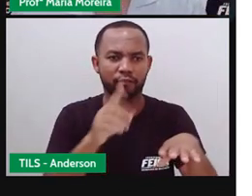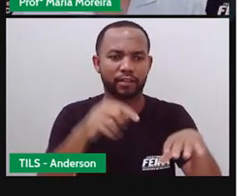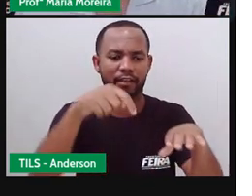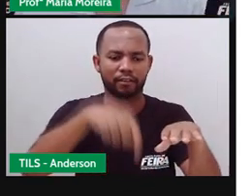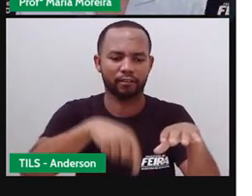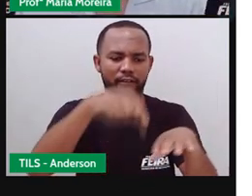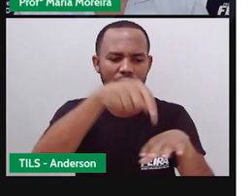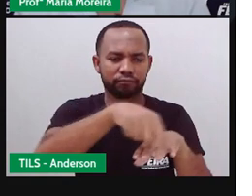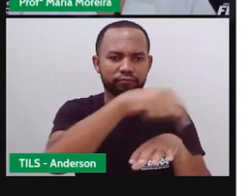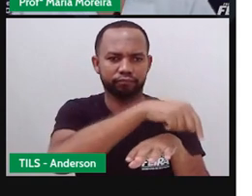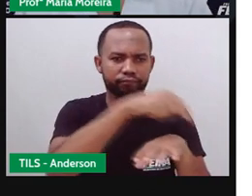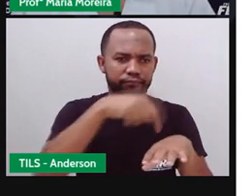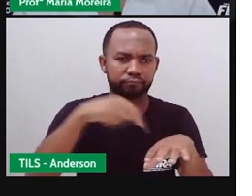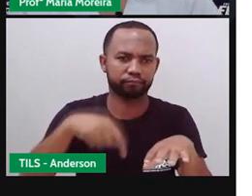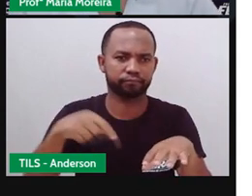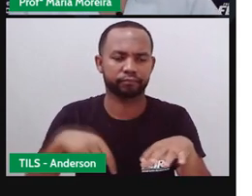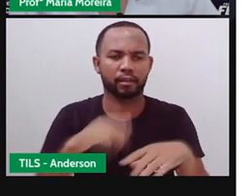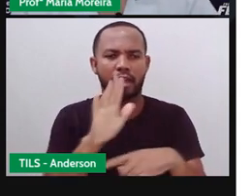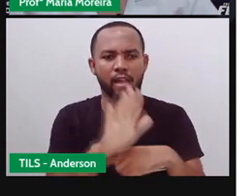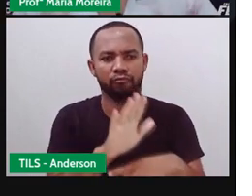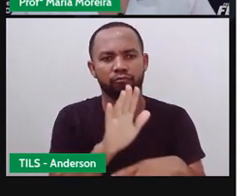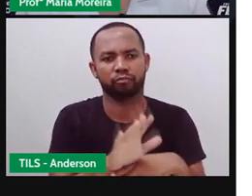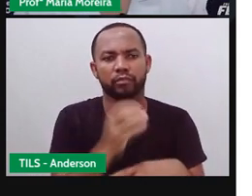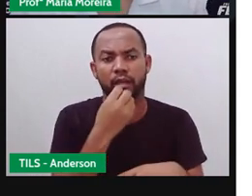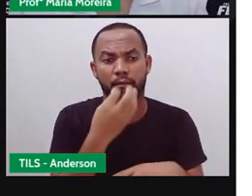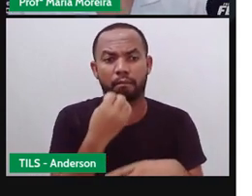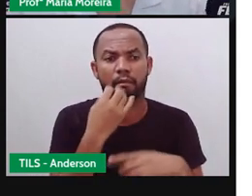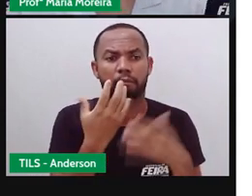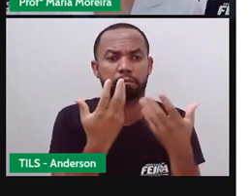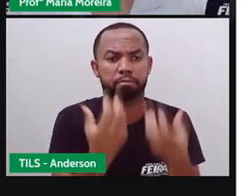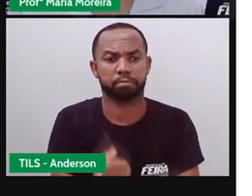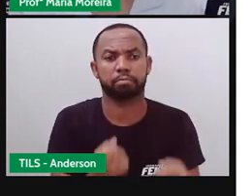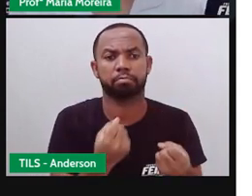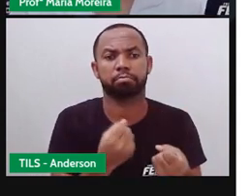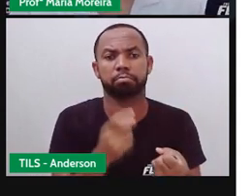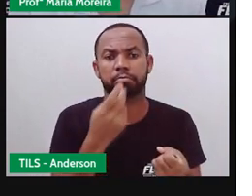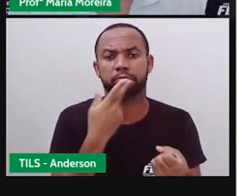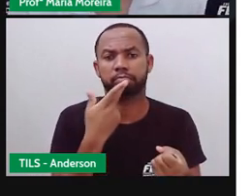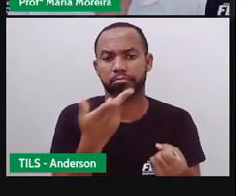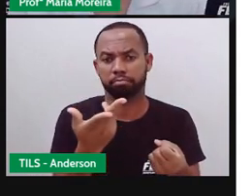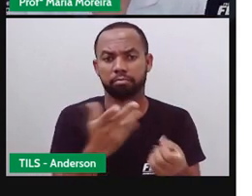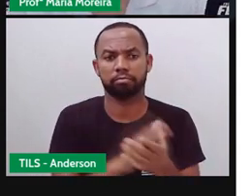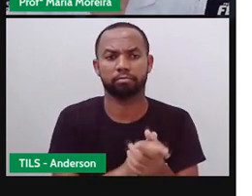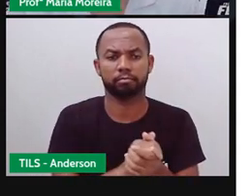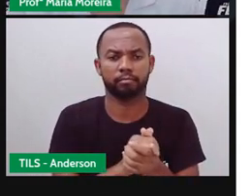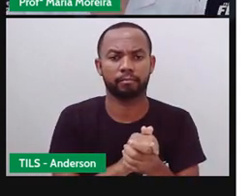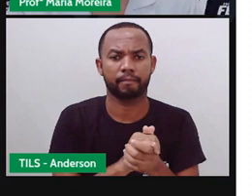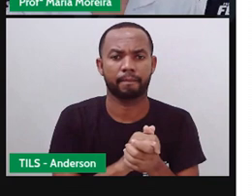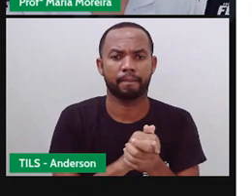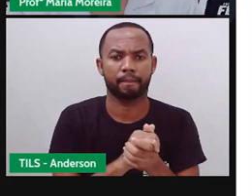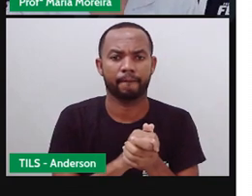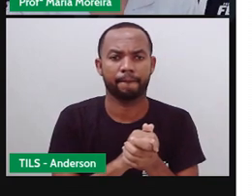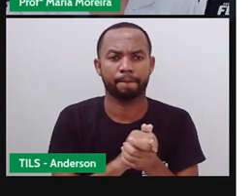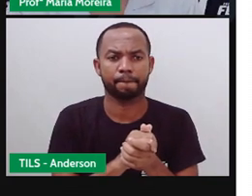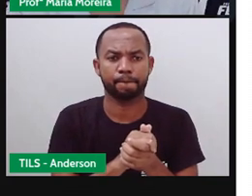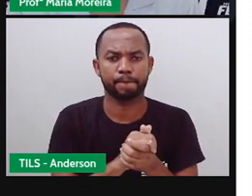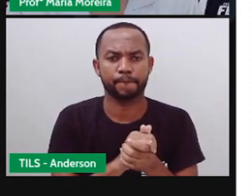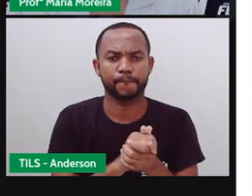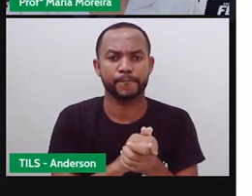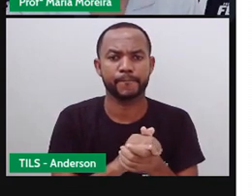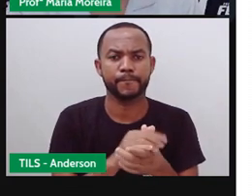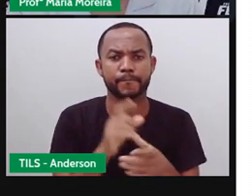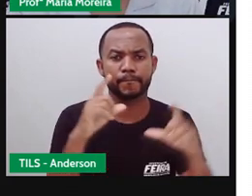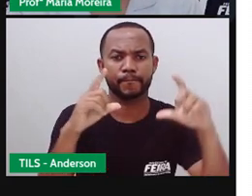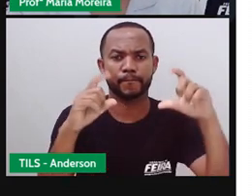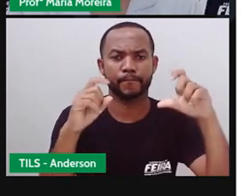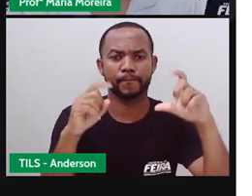vai entrando e permite que o que que essa água seja absorvida mais rapidamente pelas raízes né E a gente tem